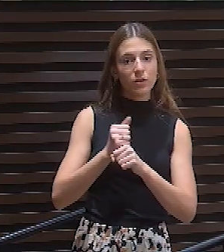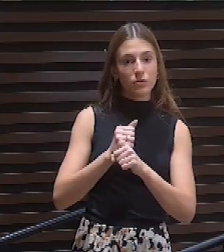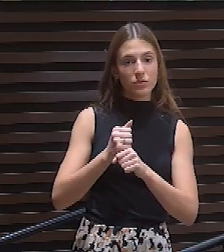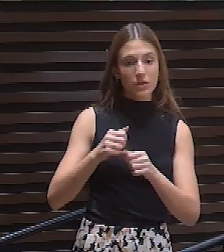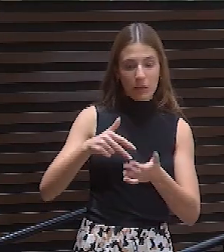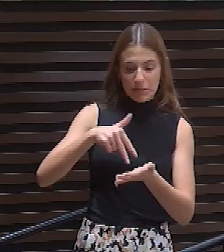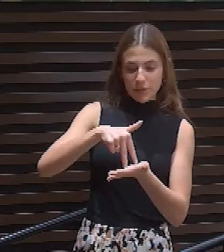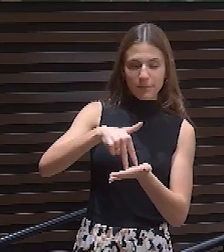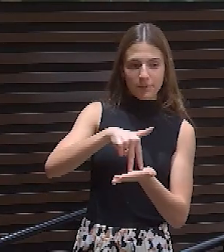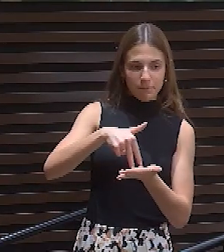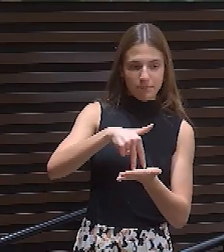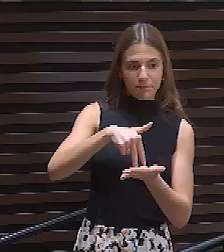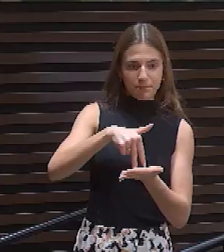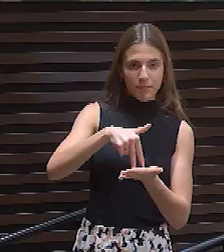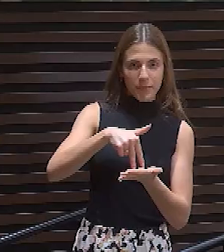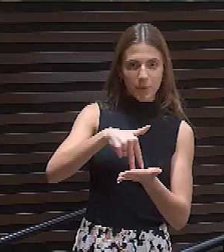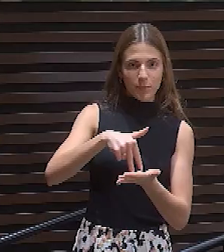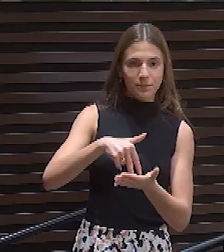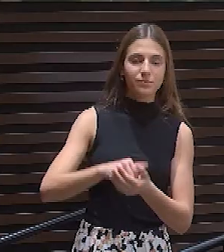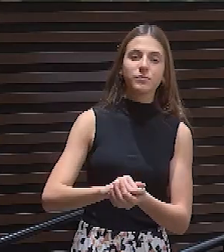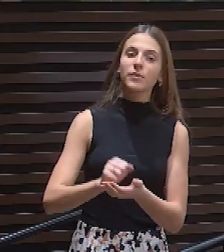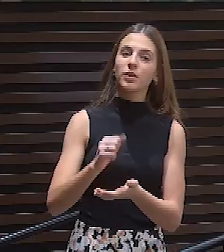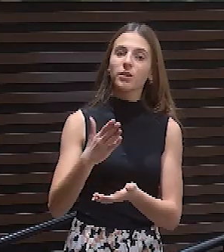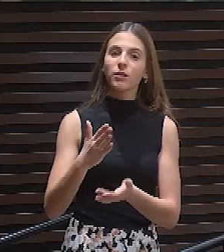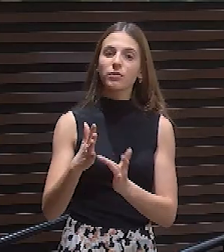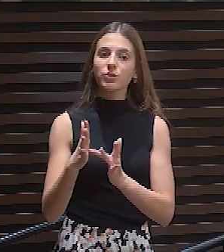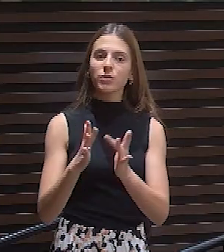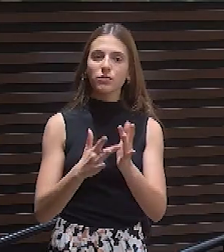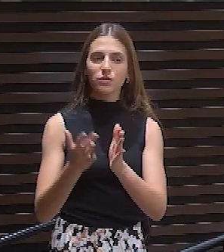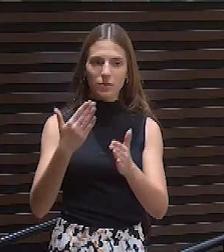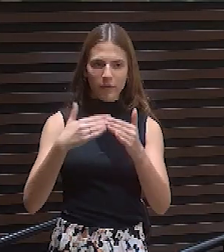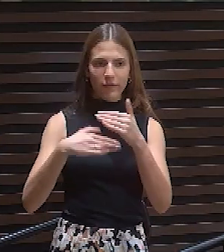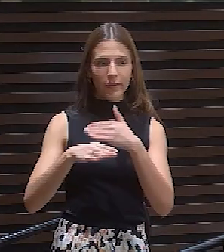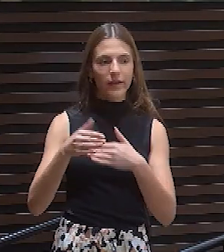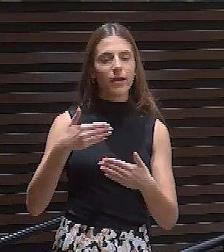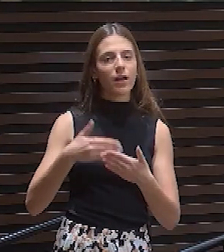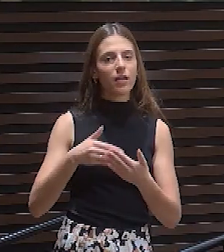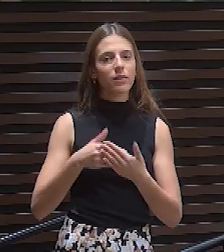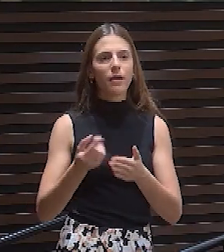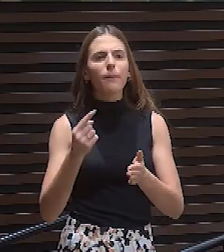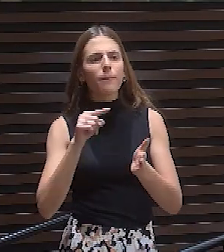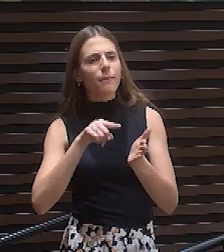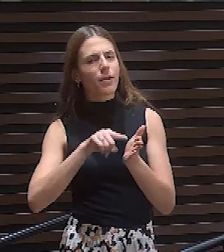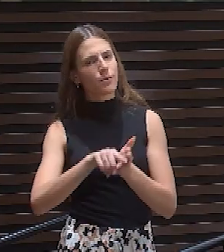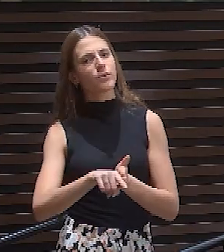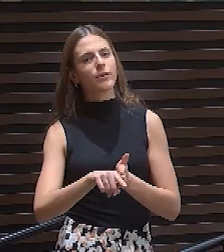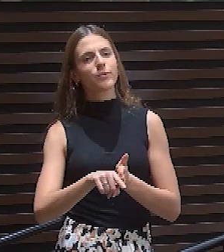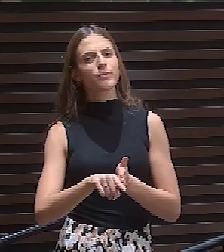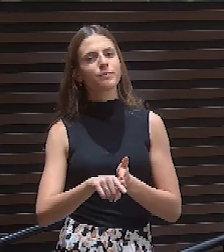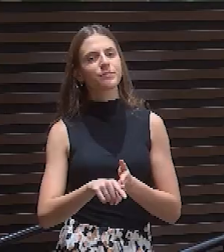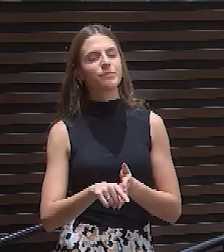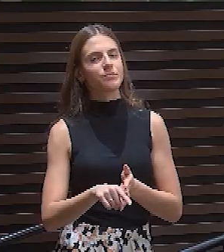ali. E Jesus se dirige a ele fazendo uma pergunta